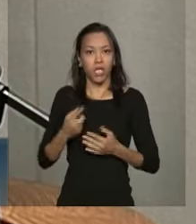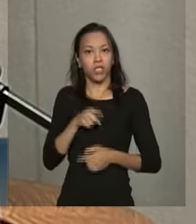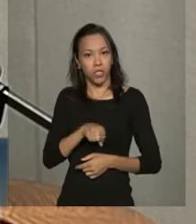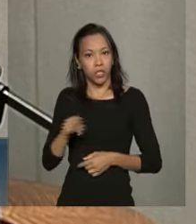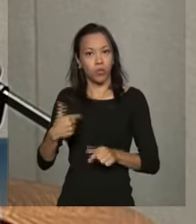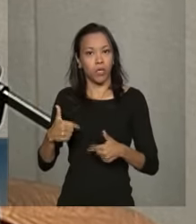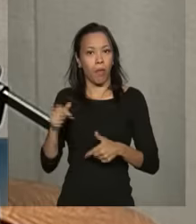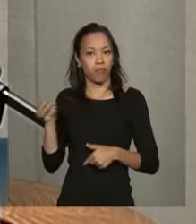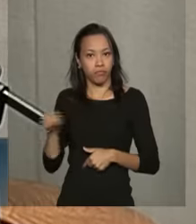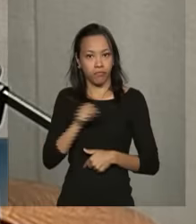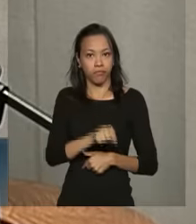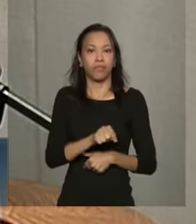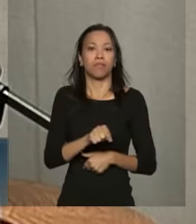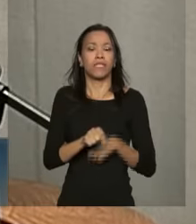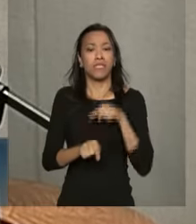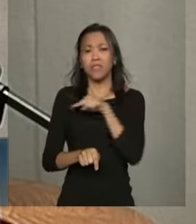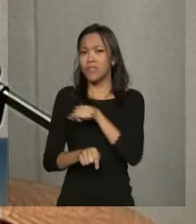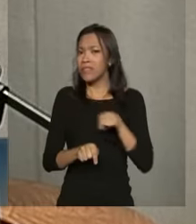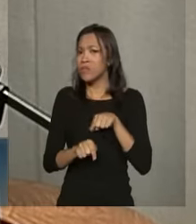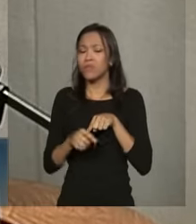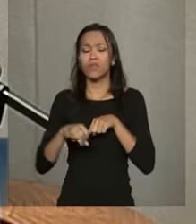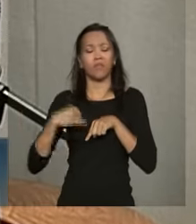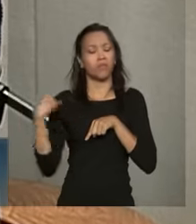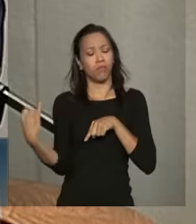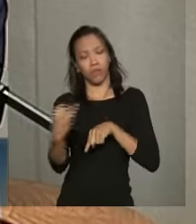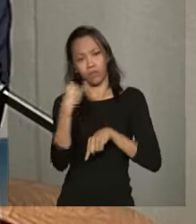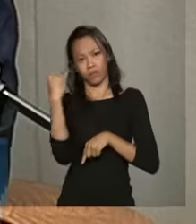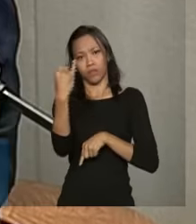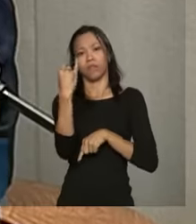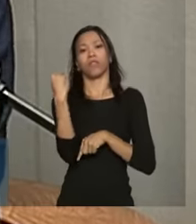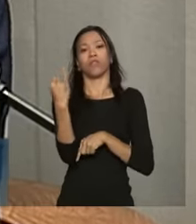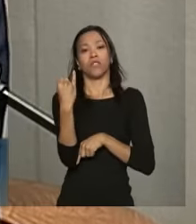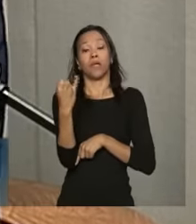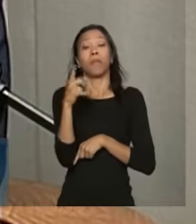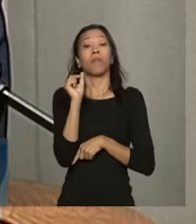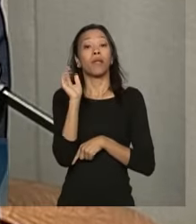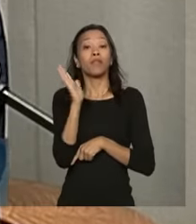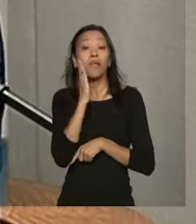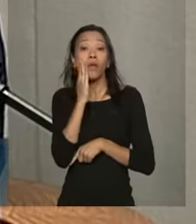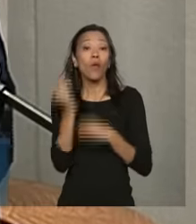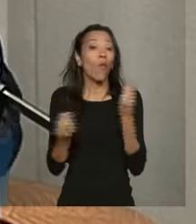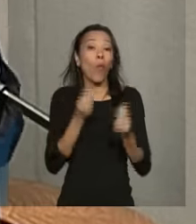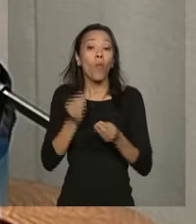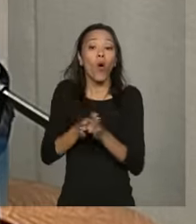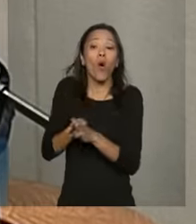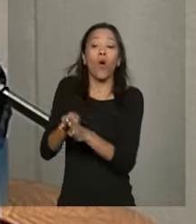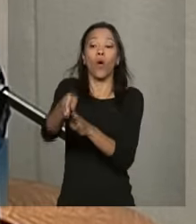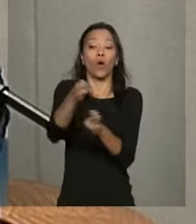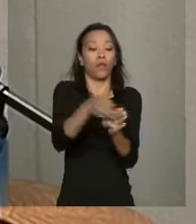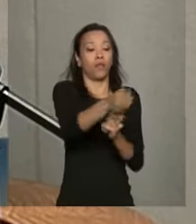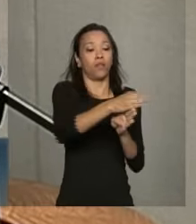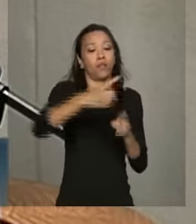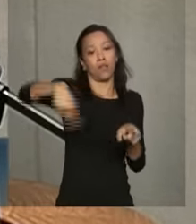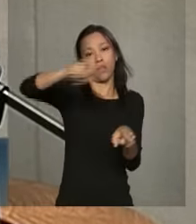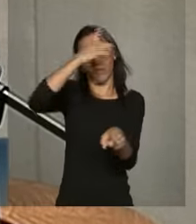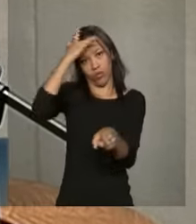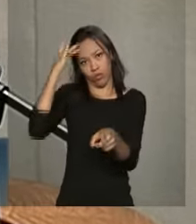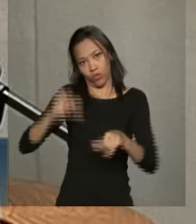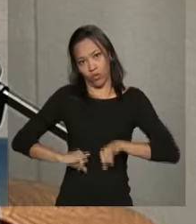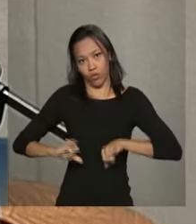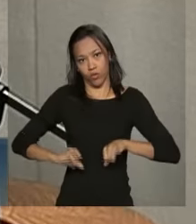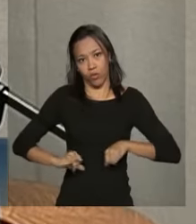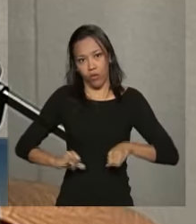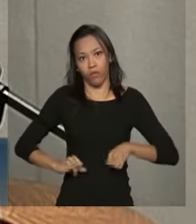extremamente saudável extremamente salutar para encaminhamentos e soluções tanto de atenção À Vítima como